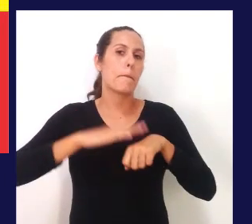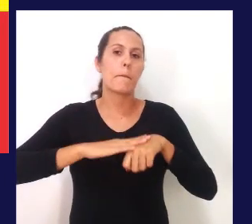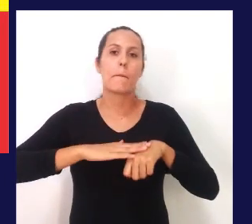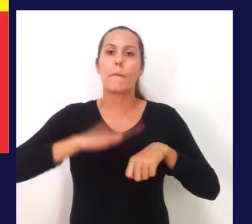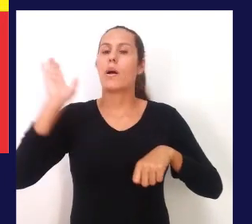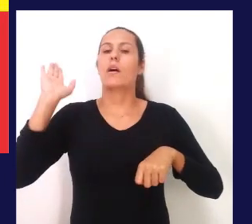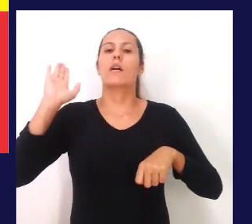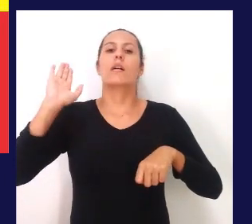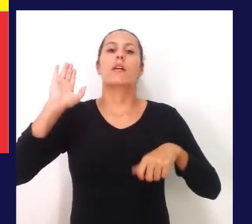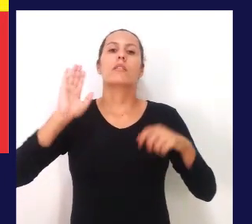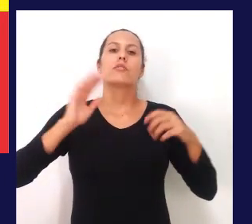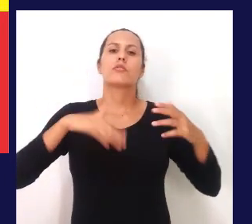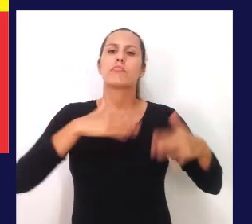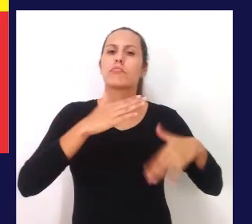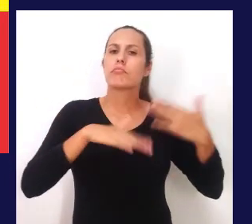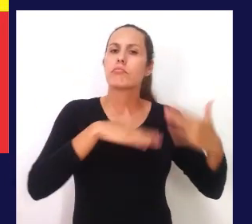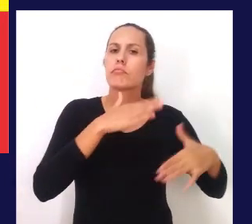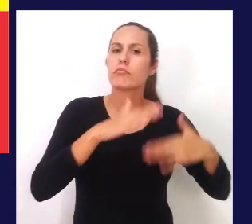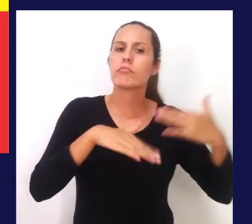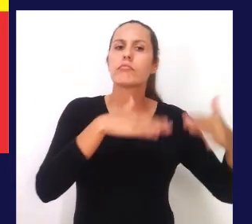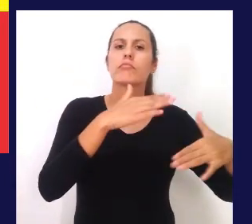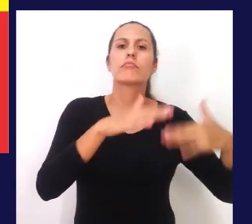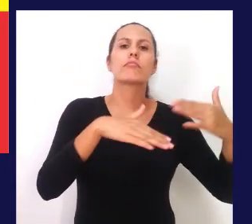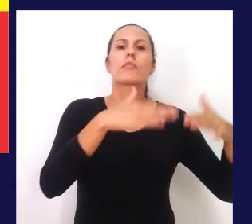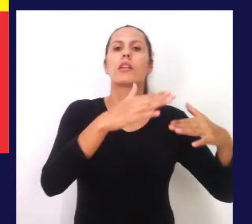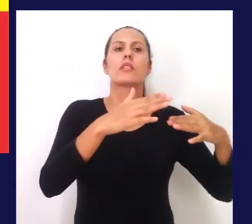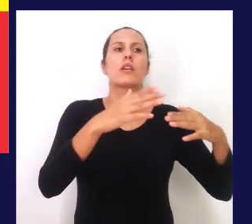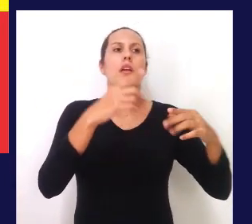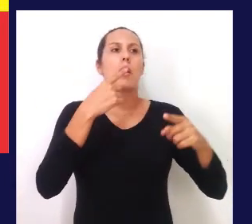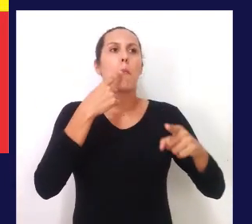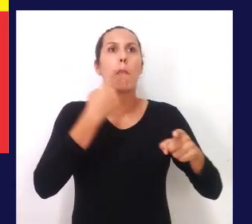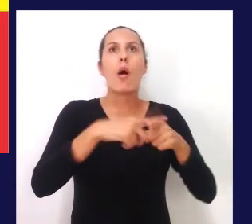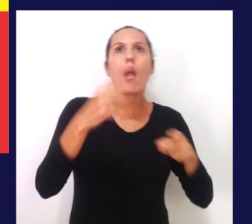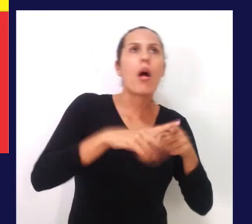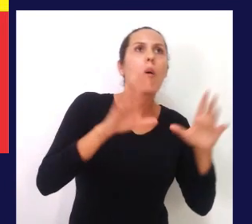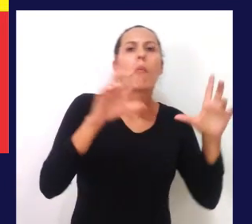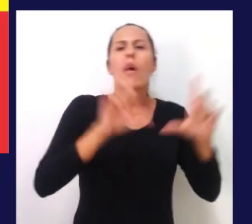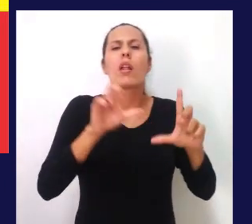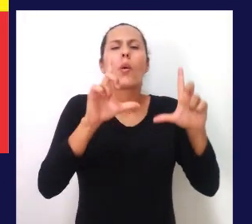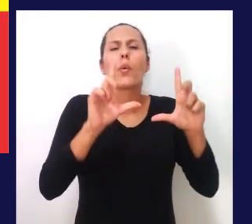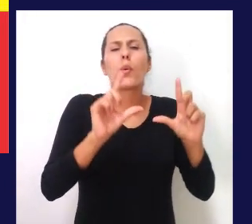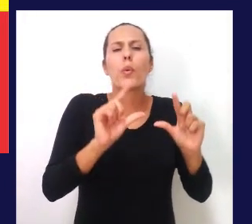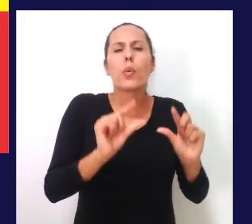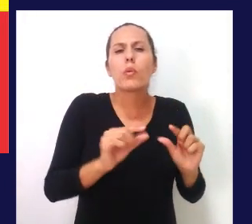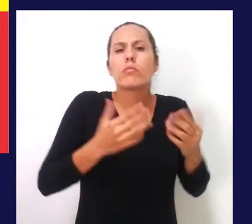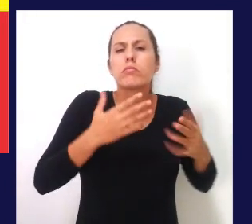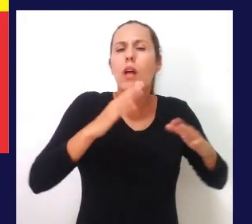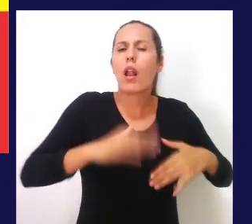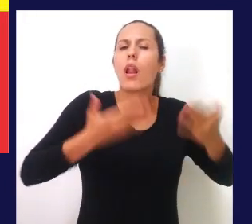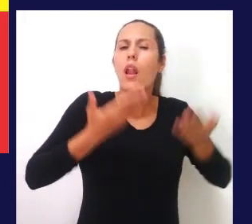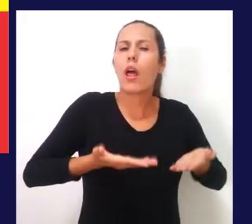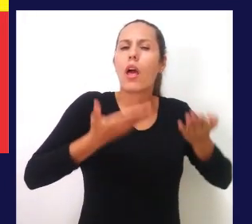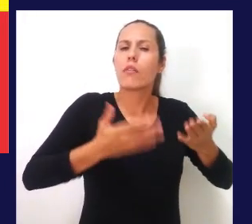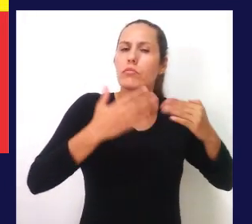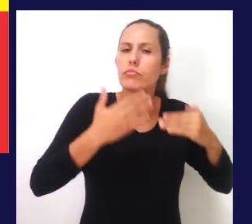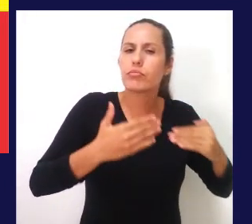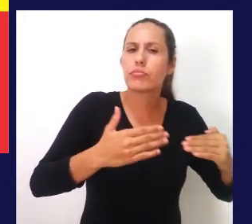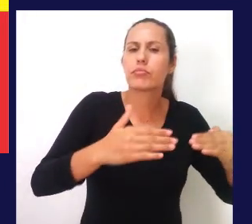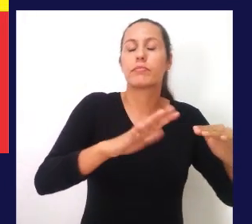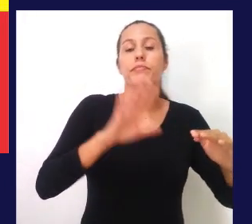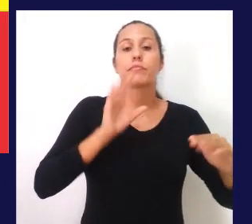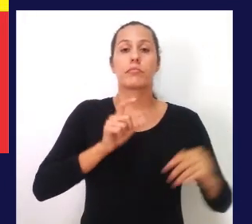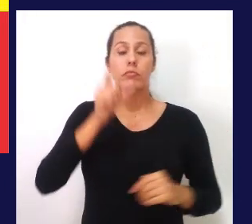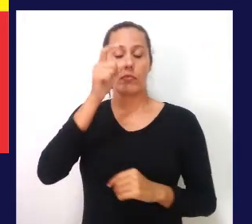maior possibilidade de ser levada a um termo sem grandes transformações. A jovem ela